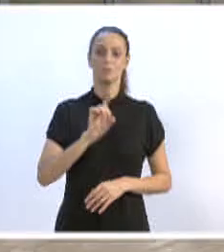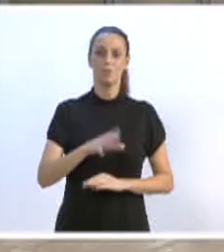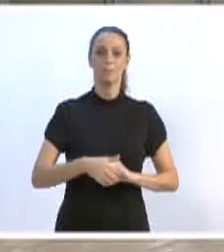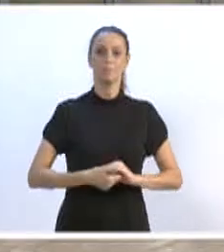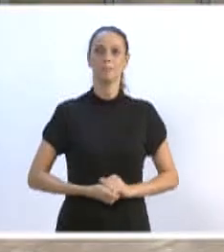América para ajudar a comprar equipamentos para esse clube tão importante para o